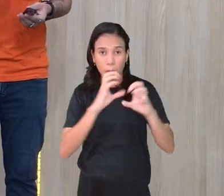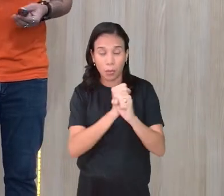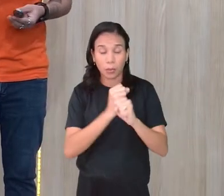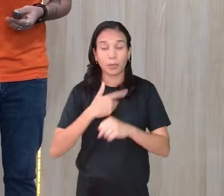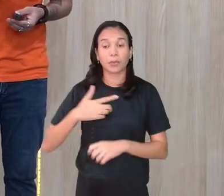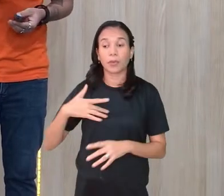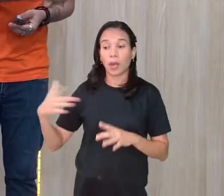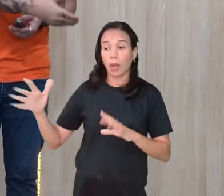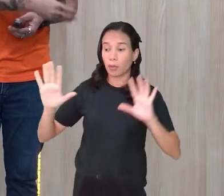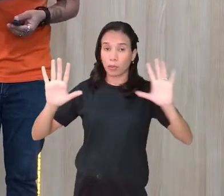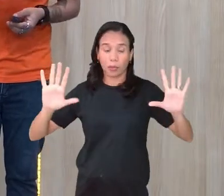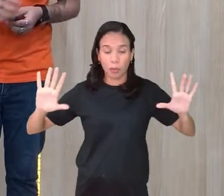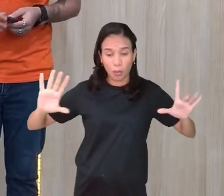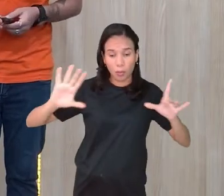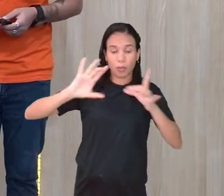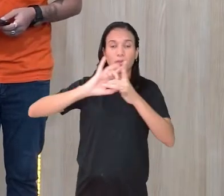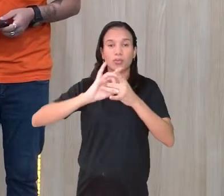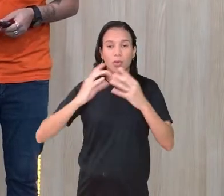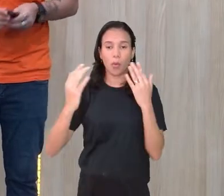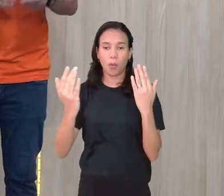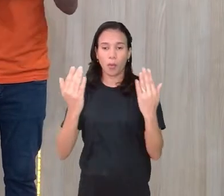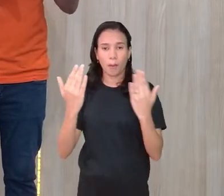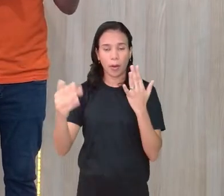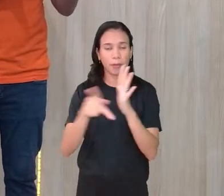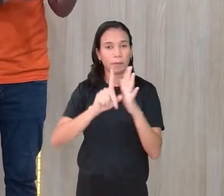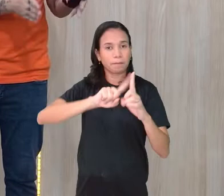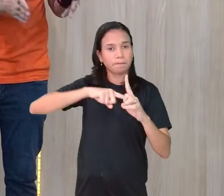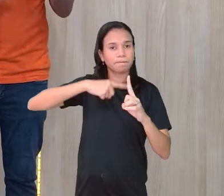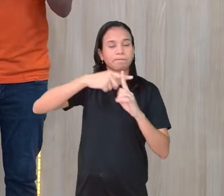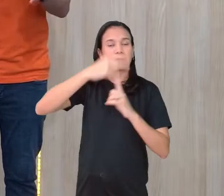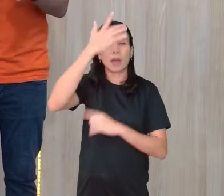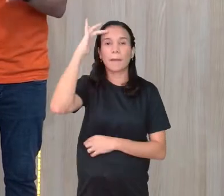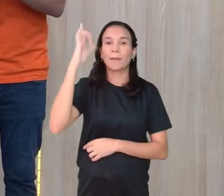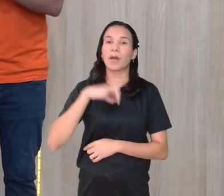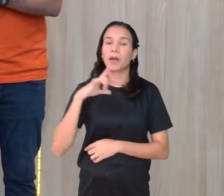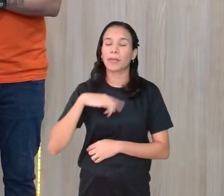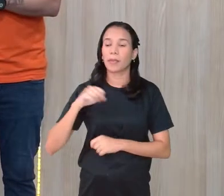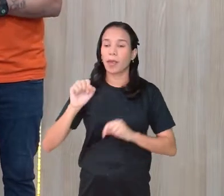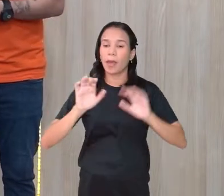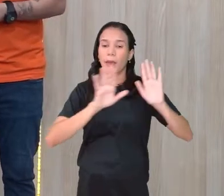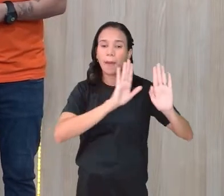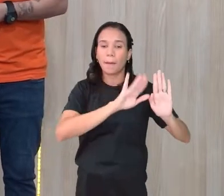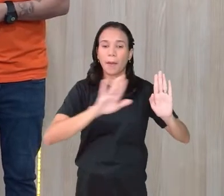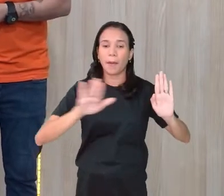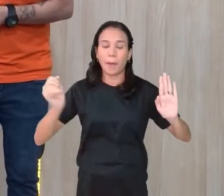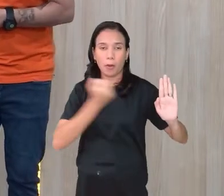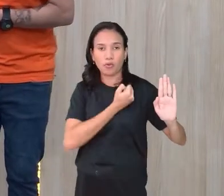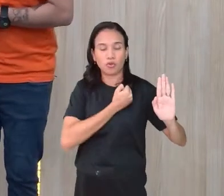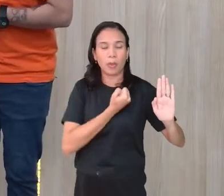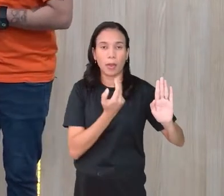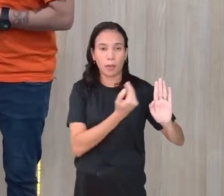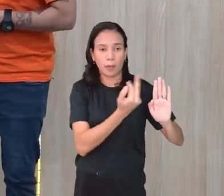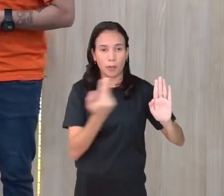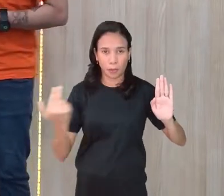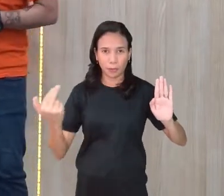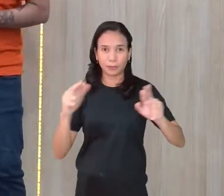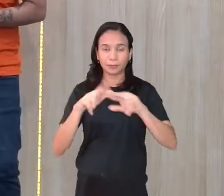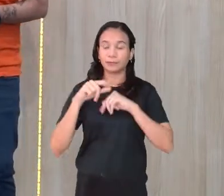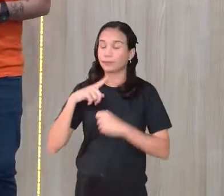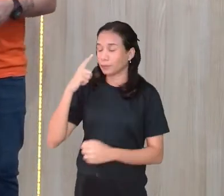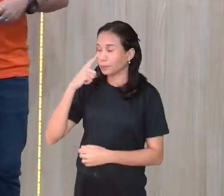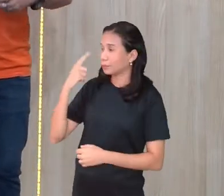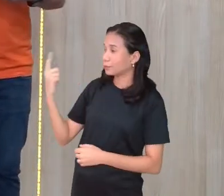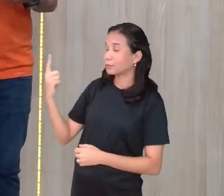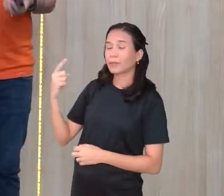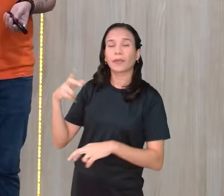associando, relacionando com a operação de adição, quando você tem parcelas iguais, tá certo? Então, o que acontece é o